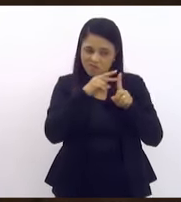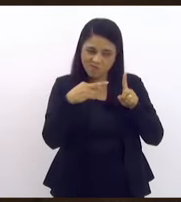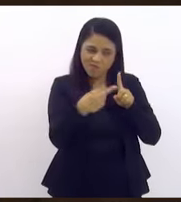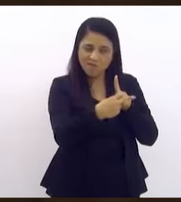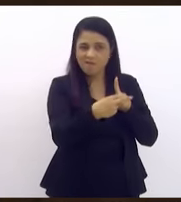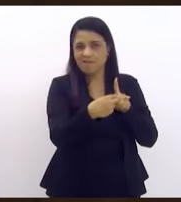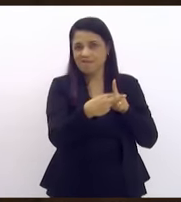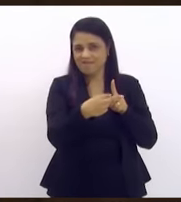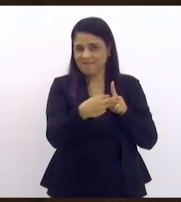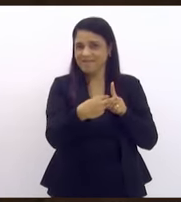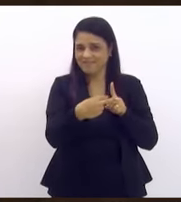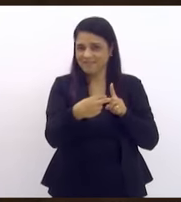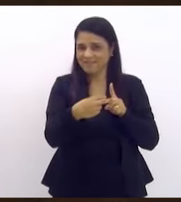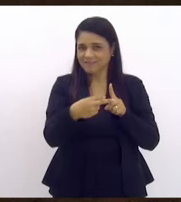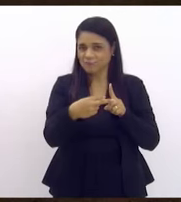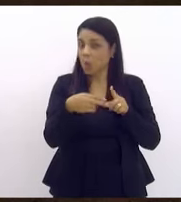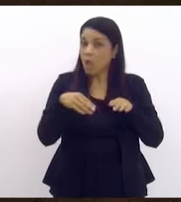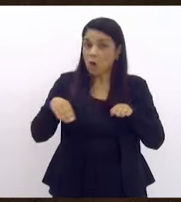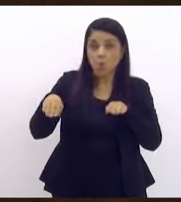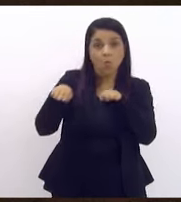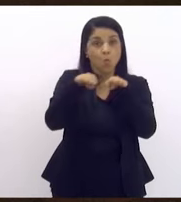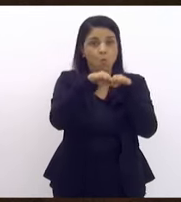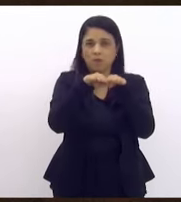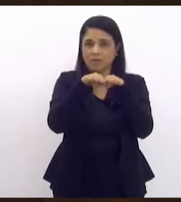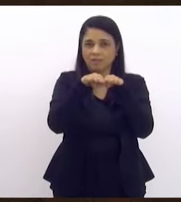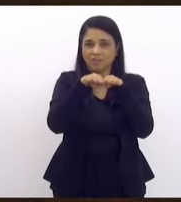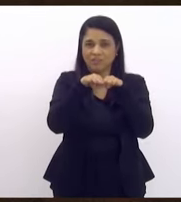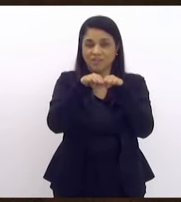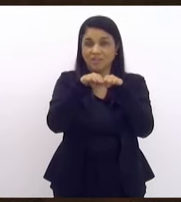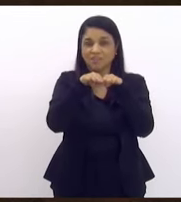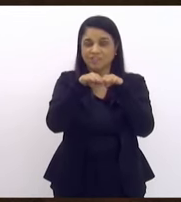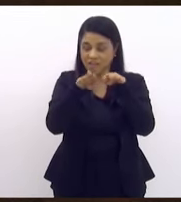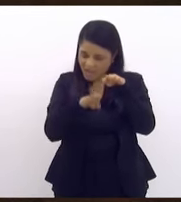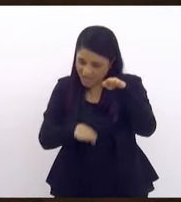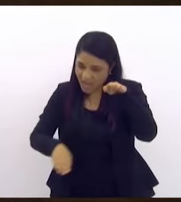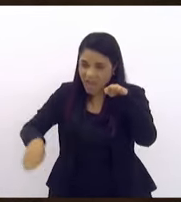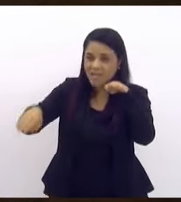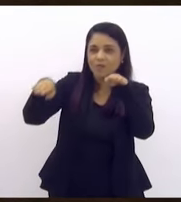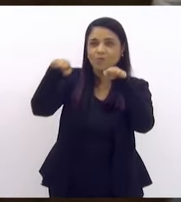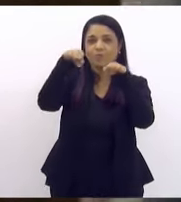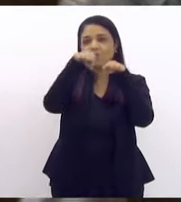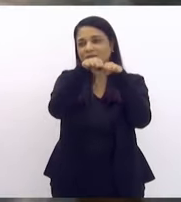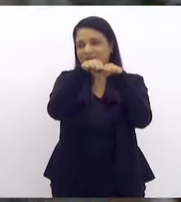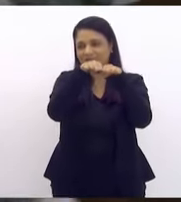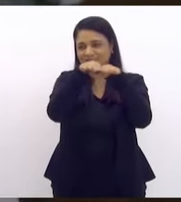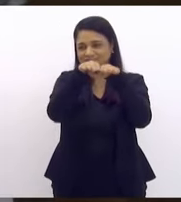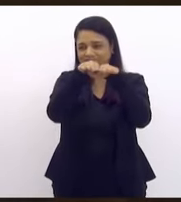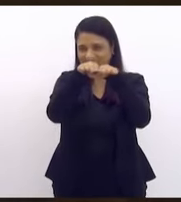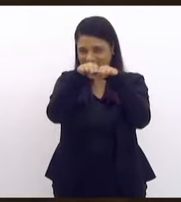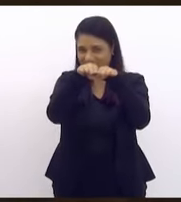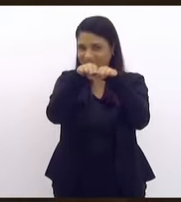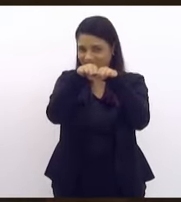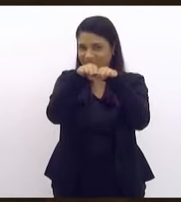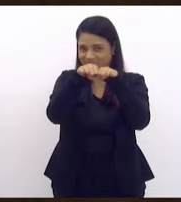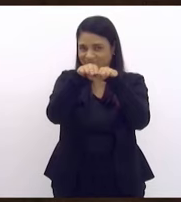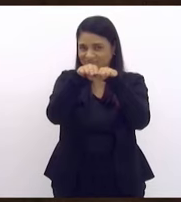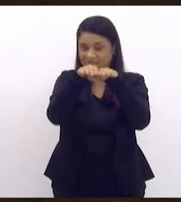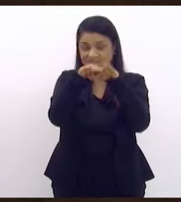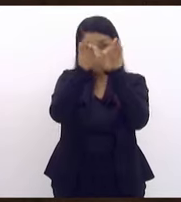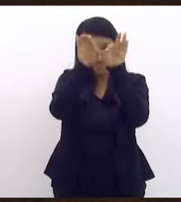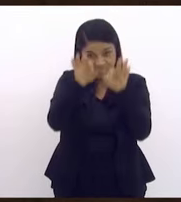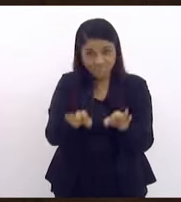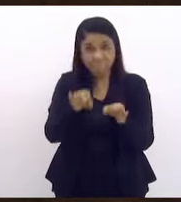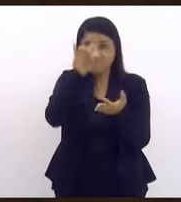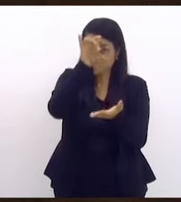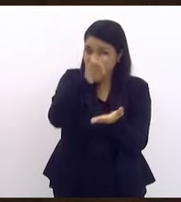não é de igualdade, é de equidade, que é a forma mais sincera,